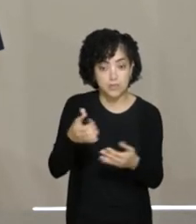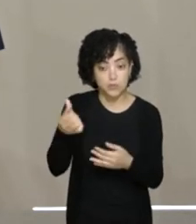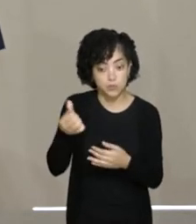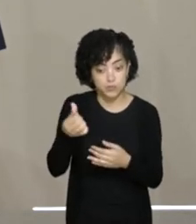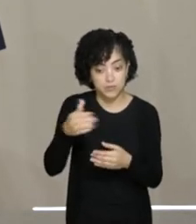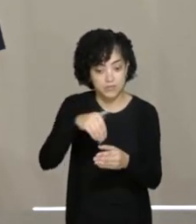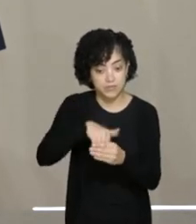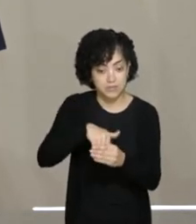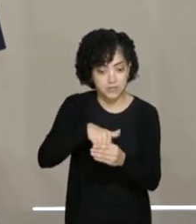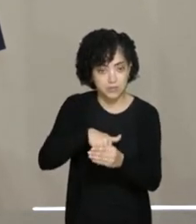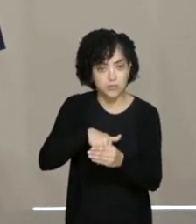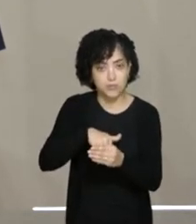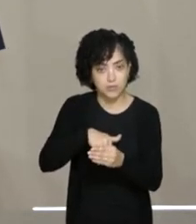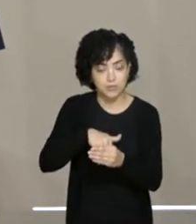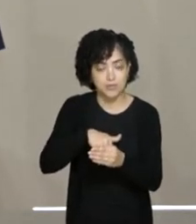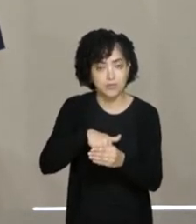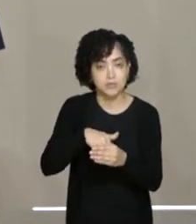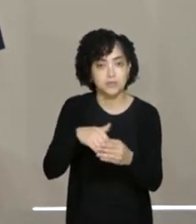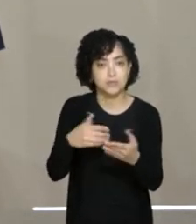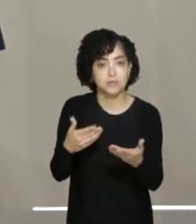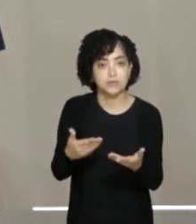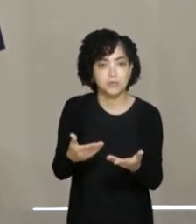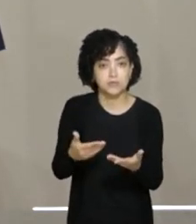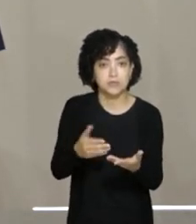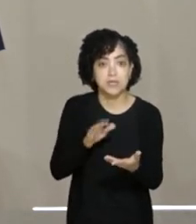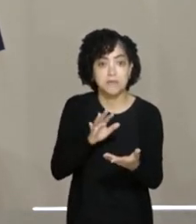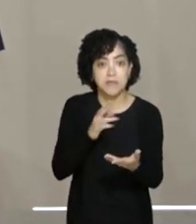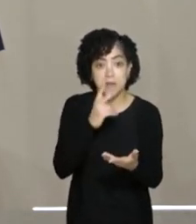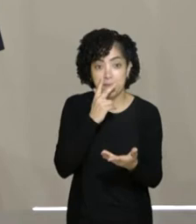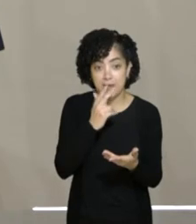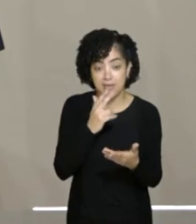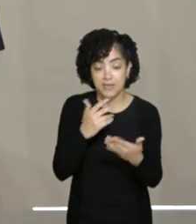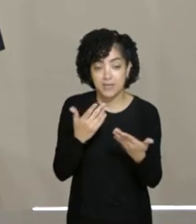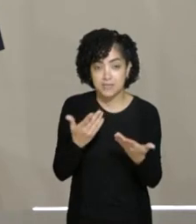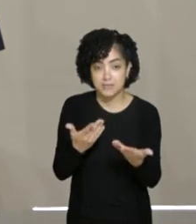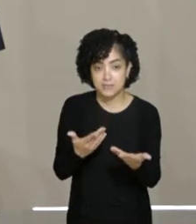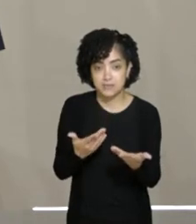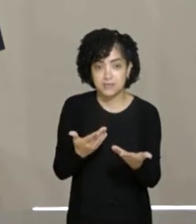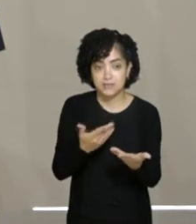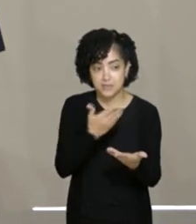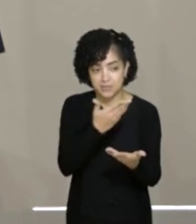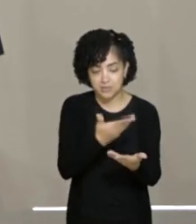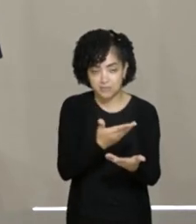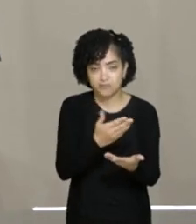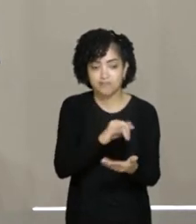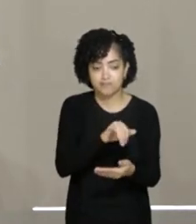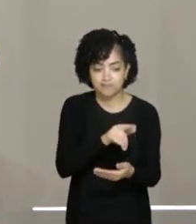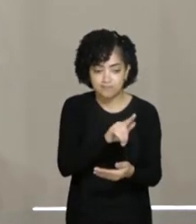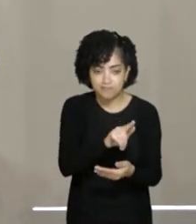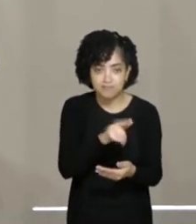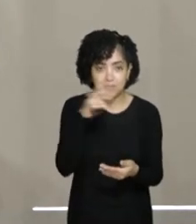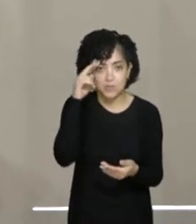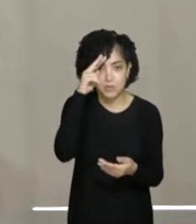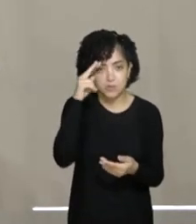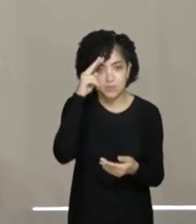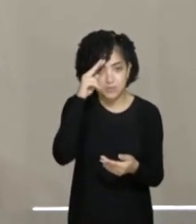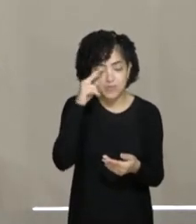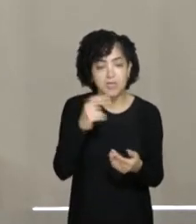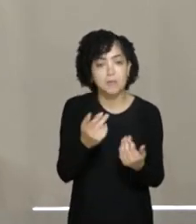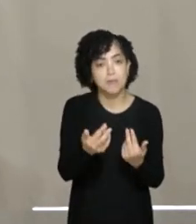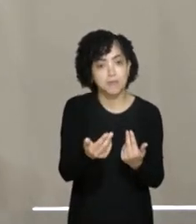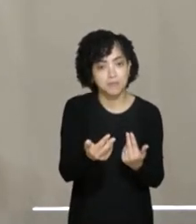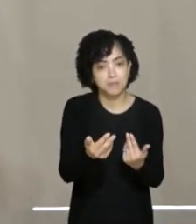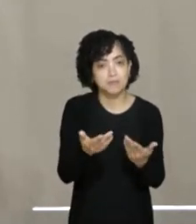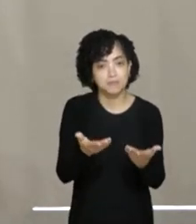de prefeito Juarez, mas me parece, deputado Júlio, Vossa Excelência, que tem aqui uma história também grande na